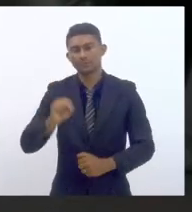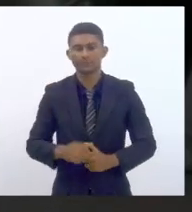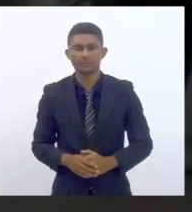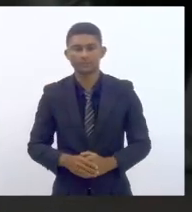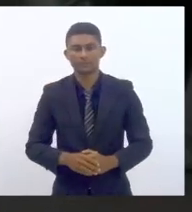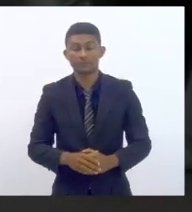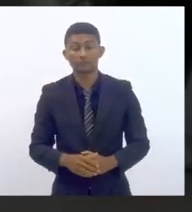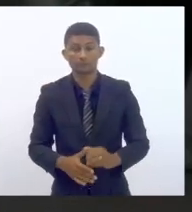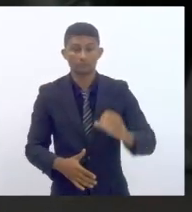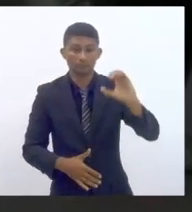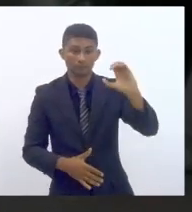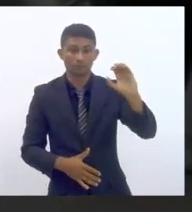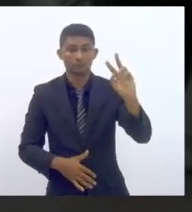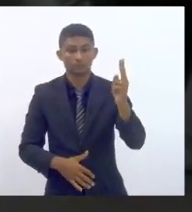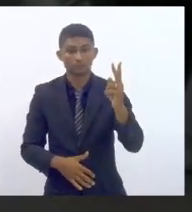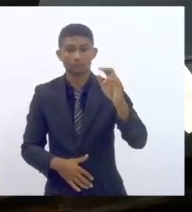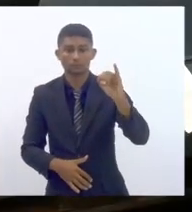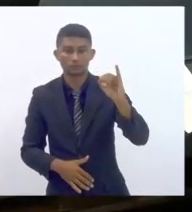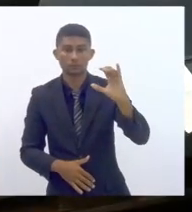Deputado Chico Machado.